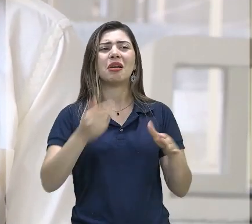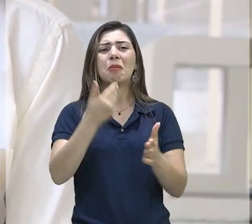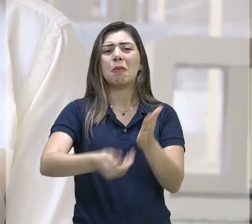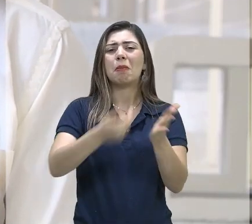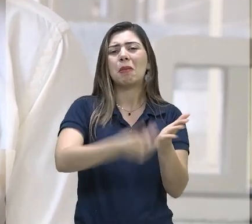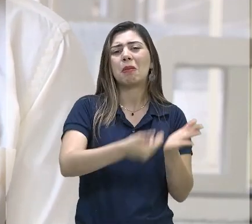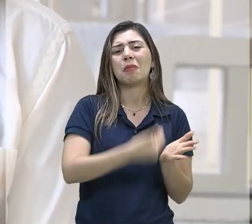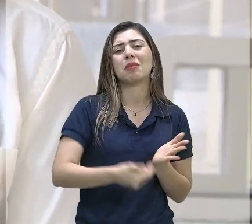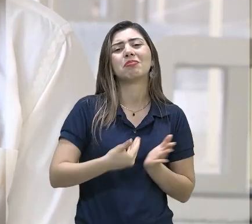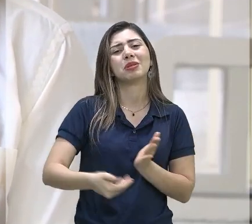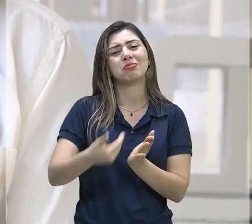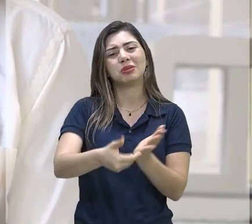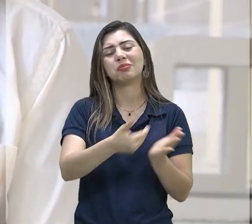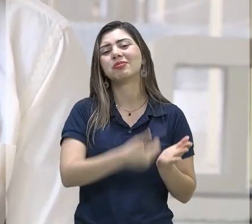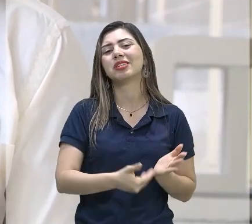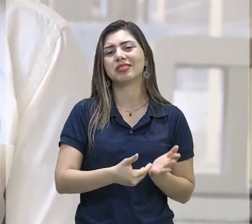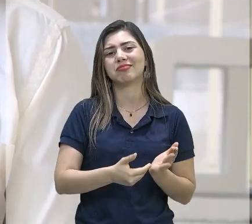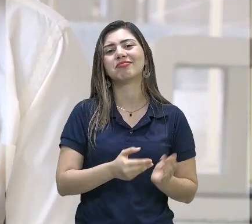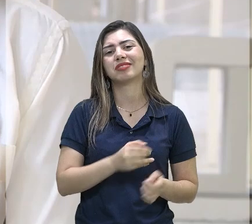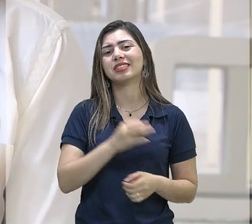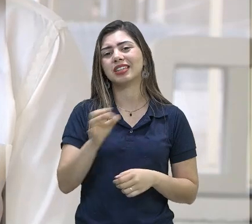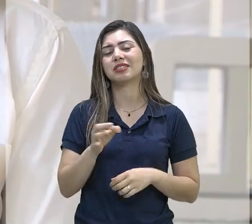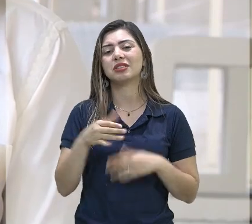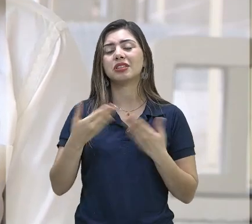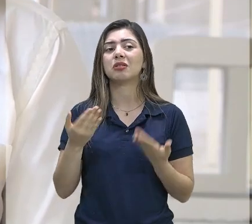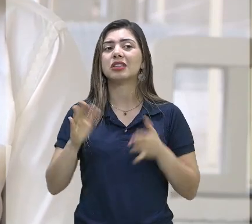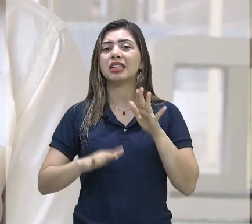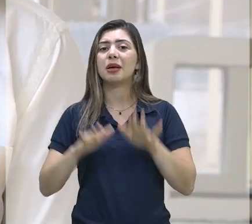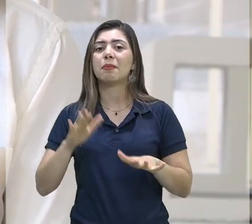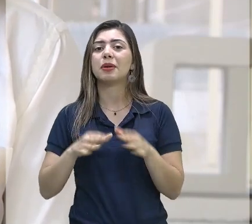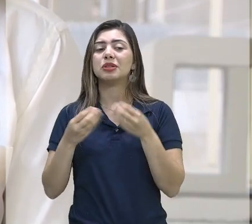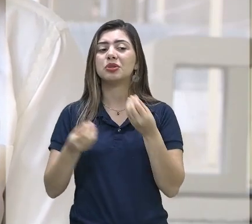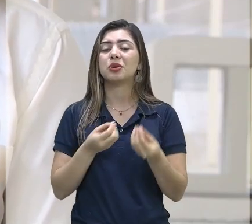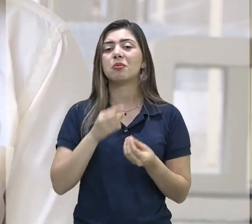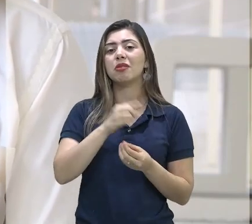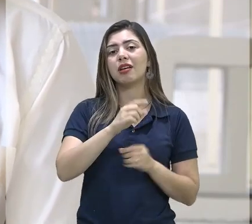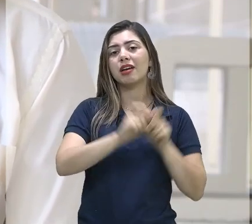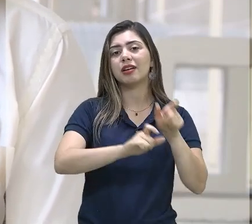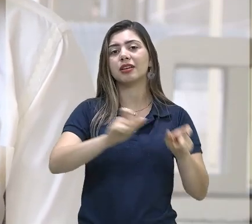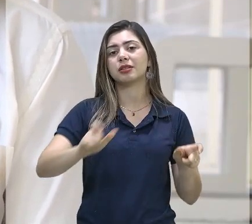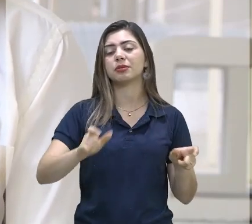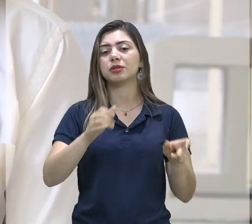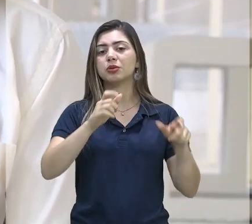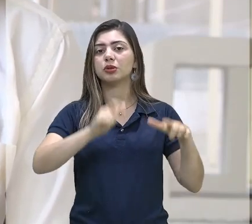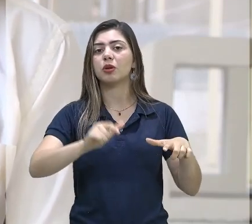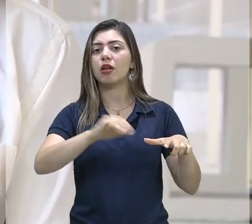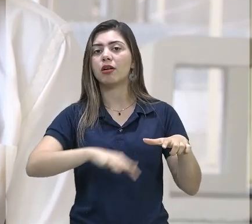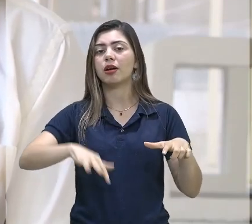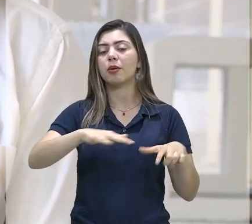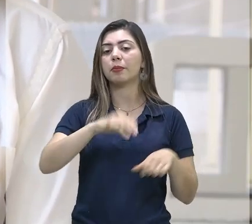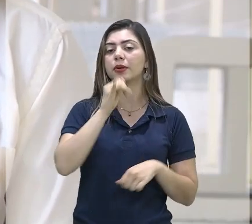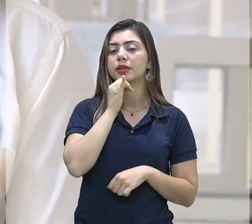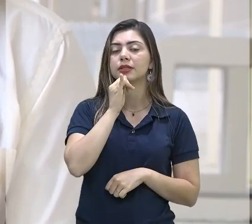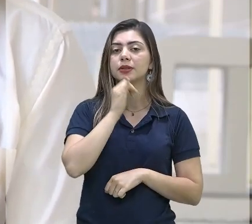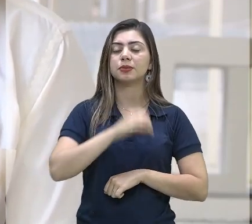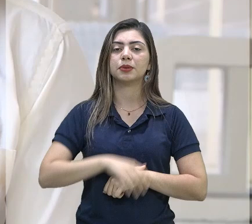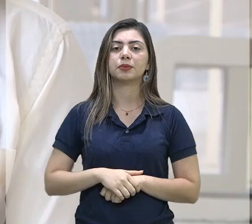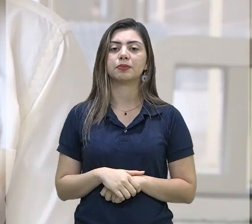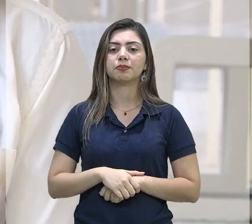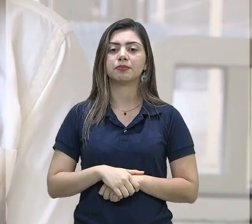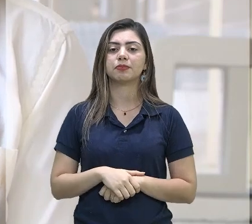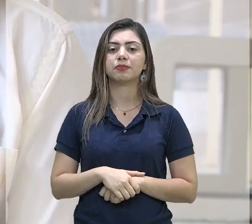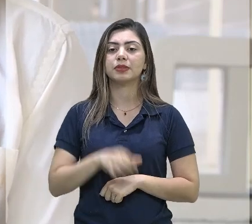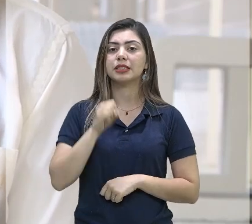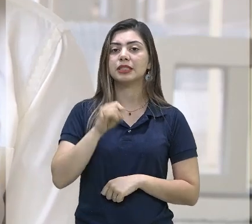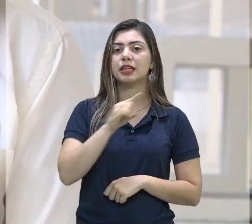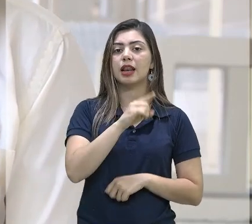vários consequências. Isso depende muito da atividade das pessoas. Por exemplo, se a